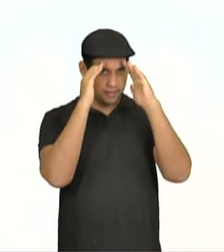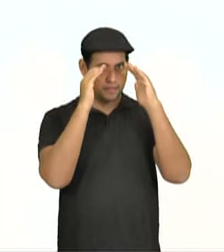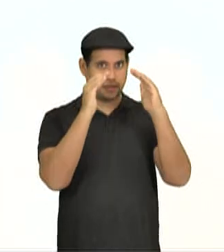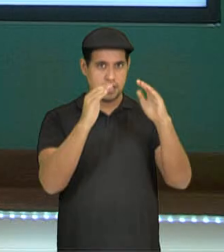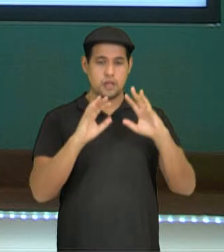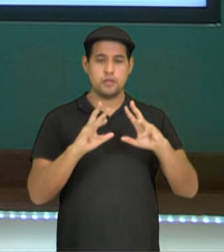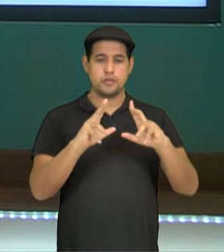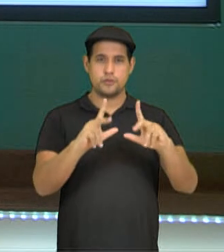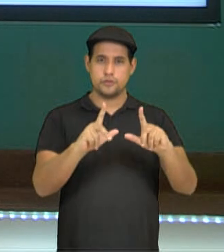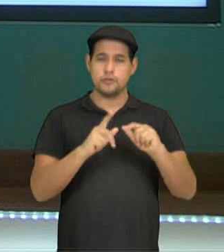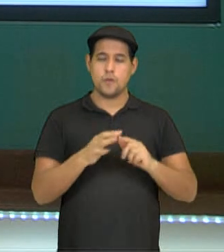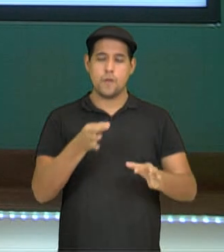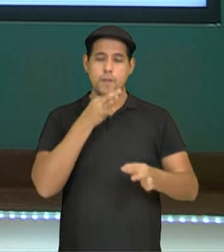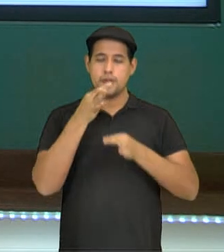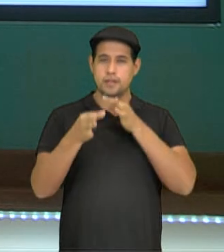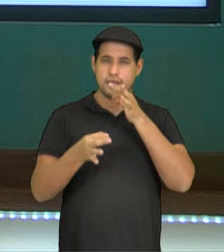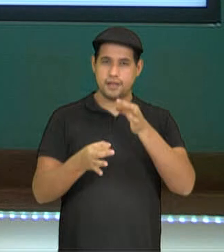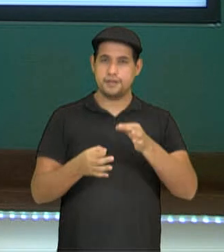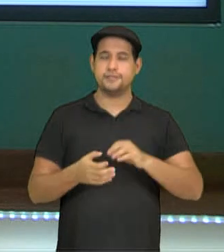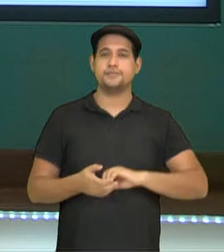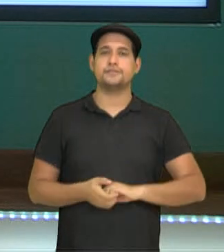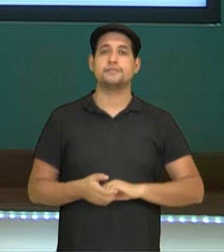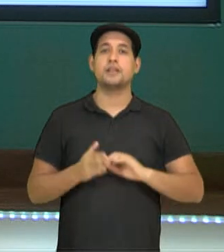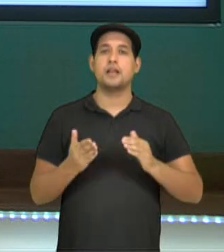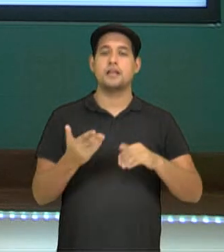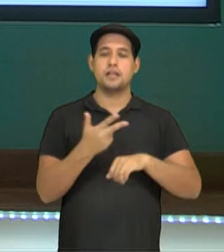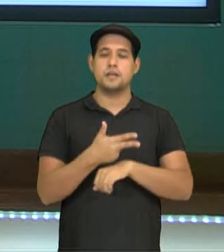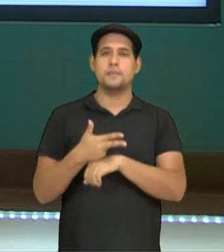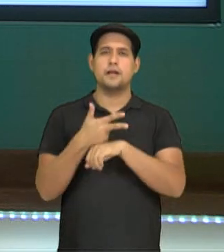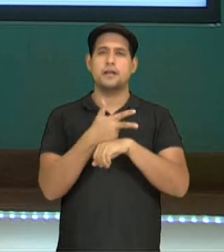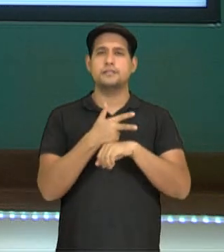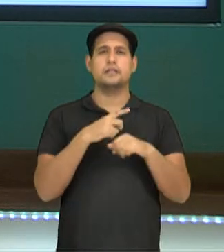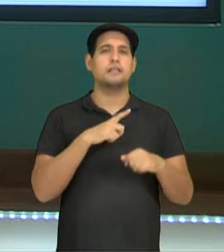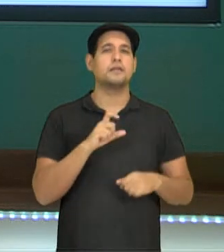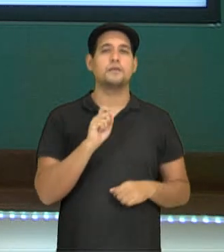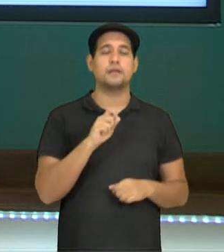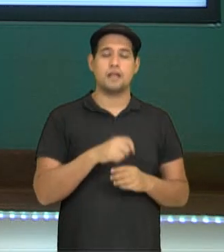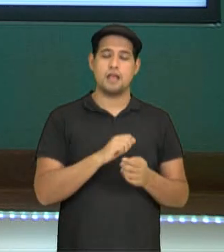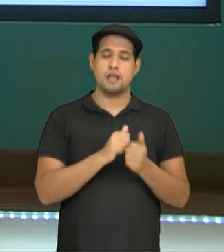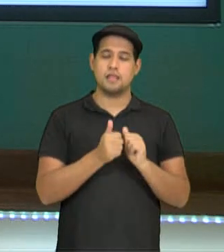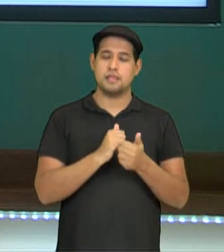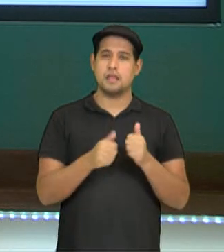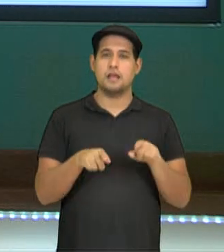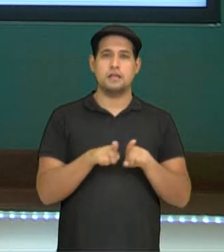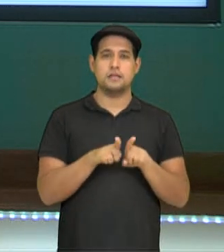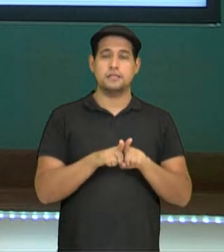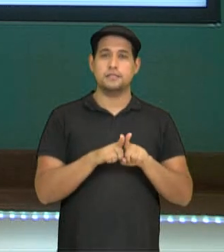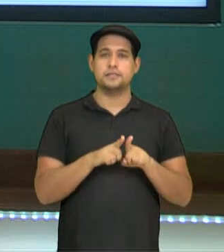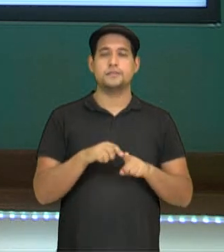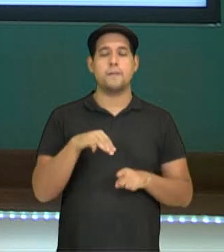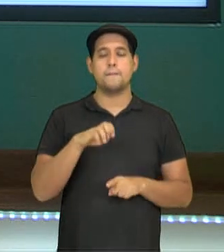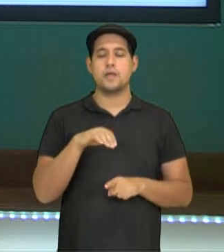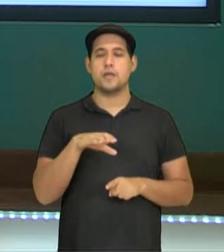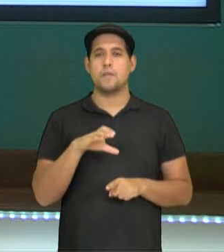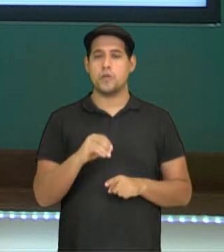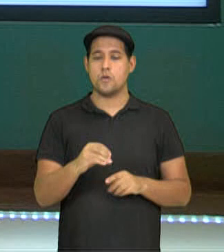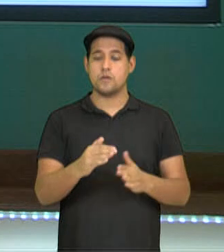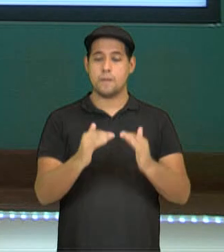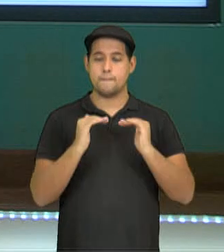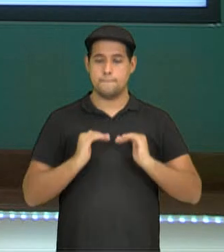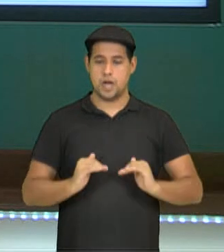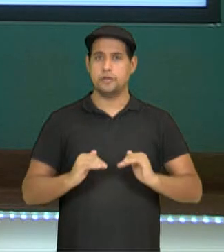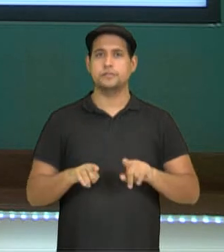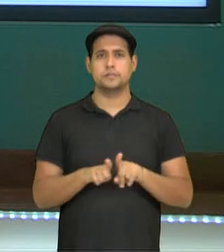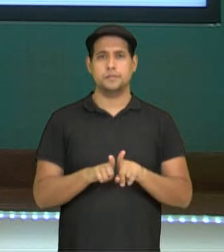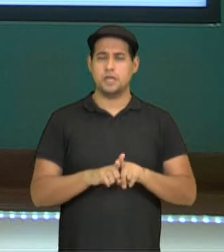consiga respeitar todas as opiniões, tá? Aqui na imagem é um atleta que tem amputação nos membros inferiores,